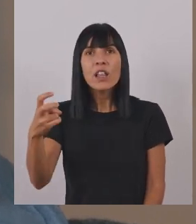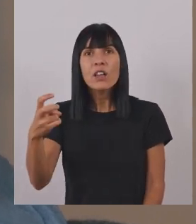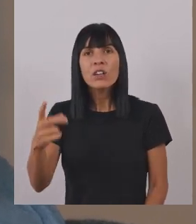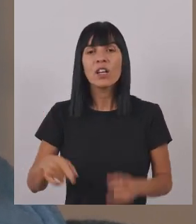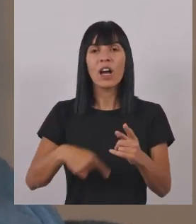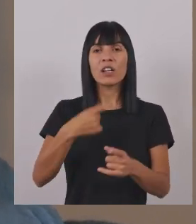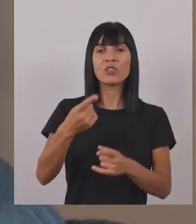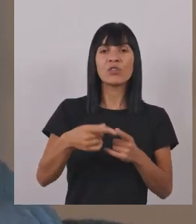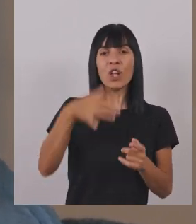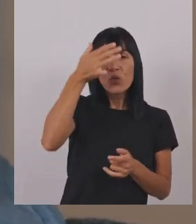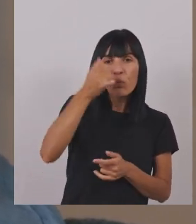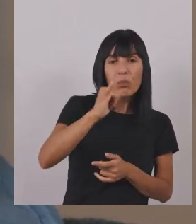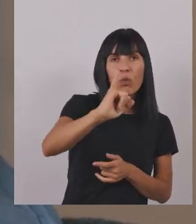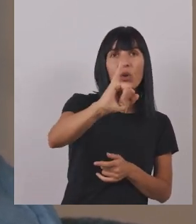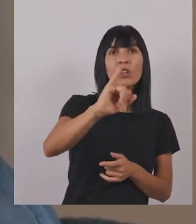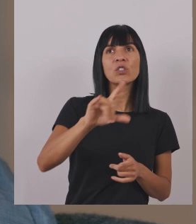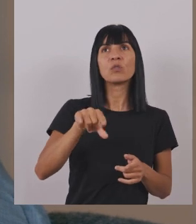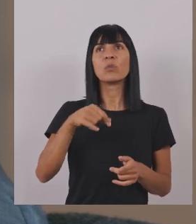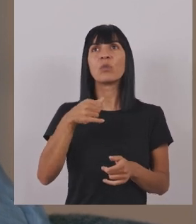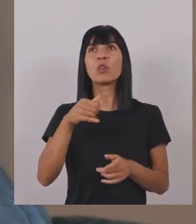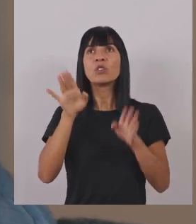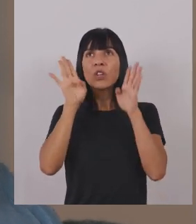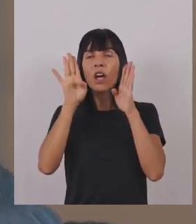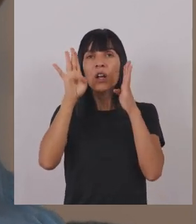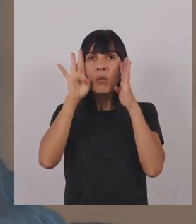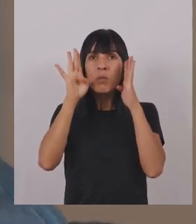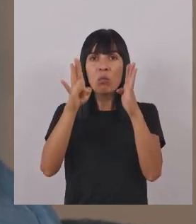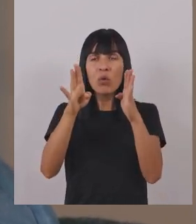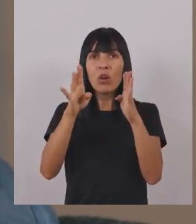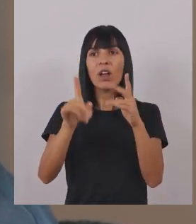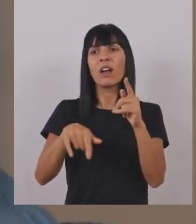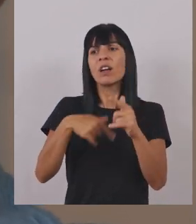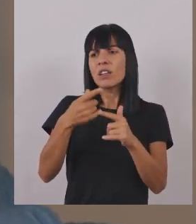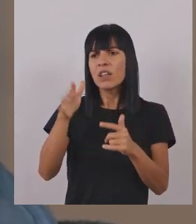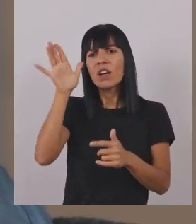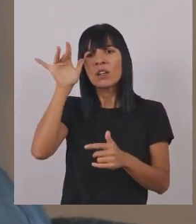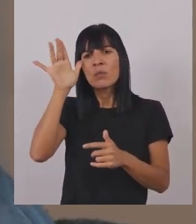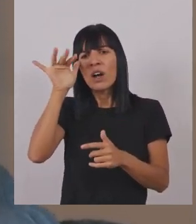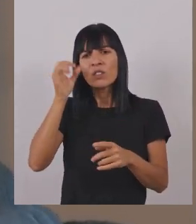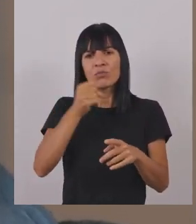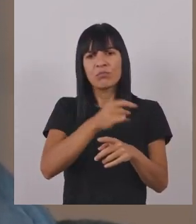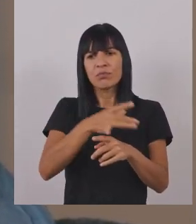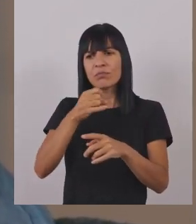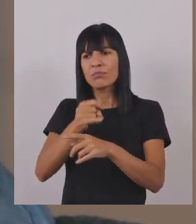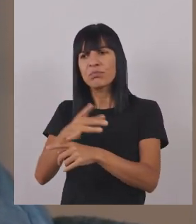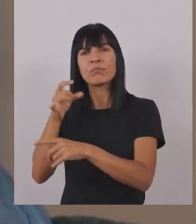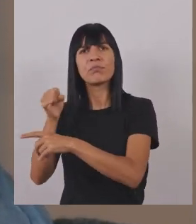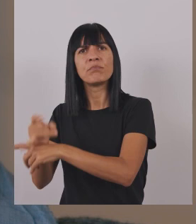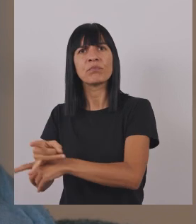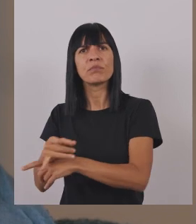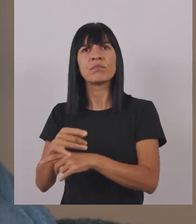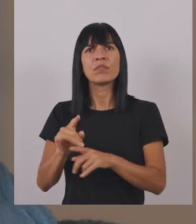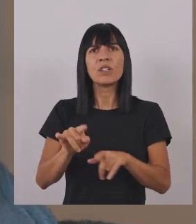fazer uma volta com os bois, outra vez era com a mula, e sem passei o tempo. E deu-lhe a